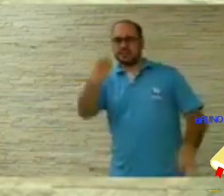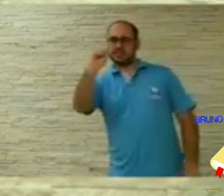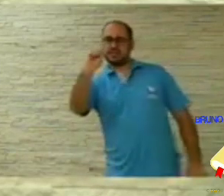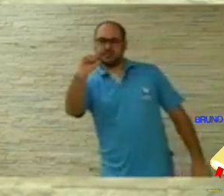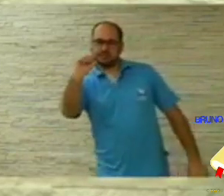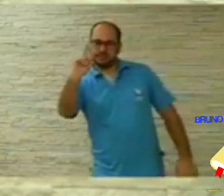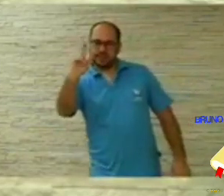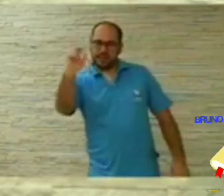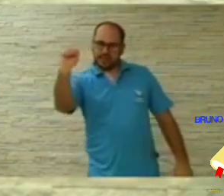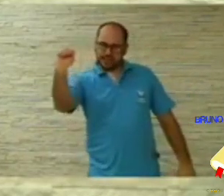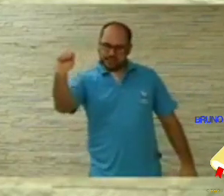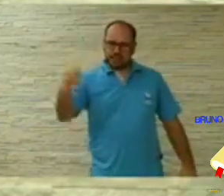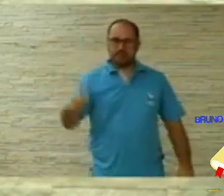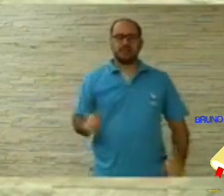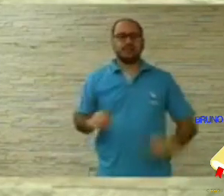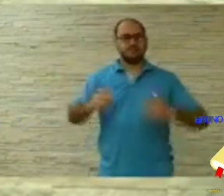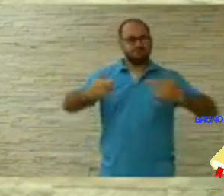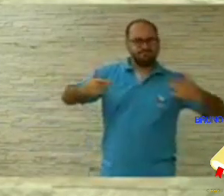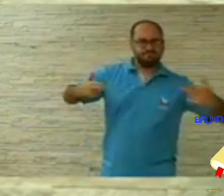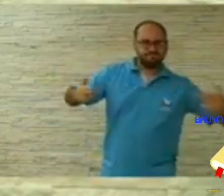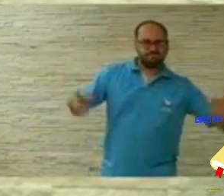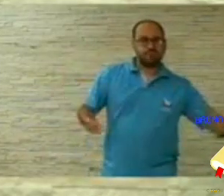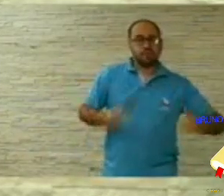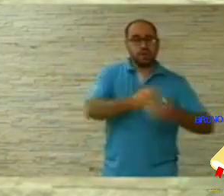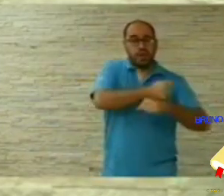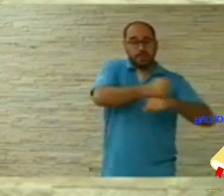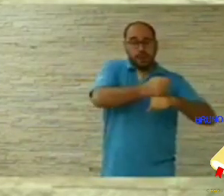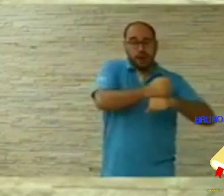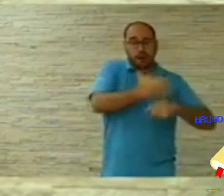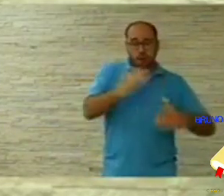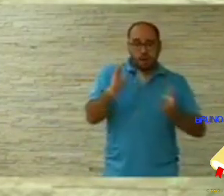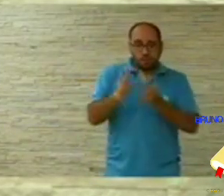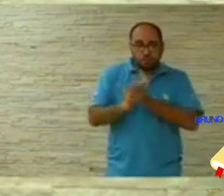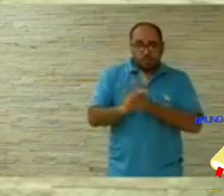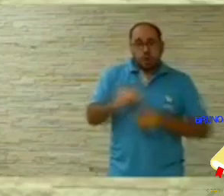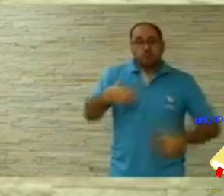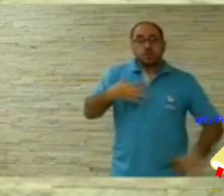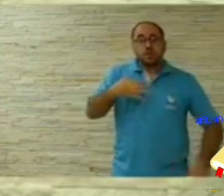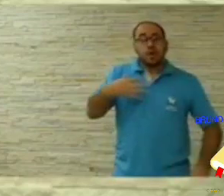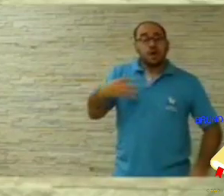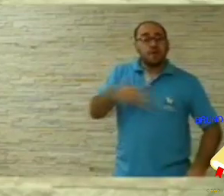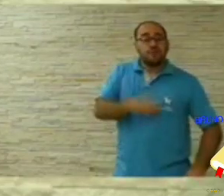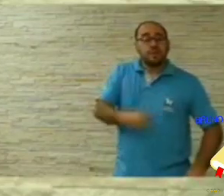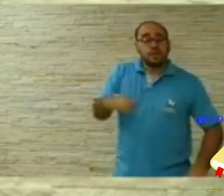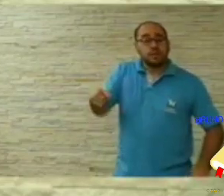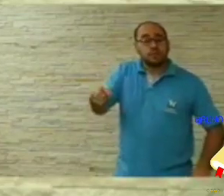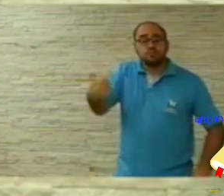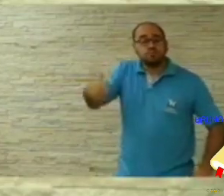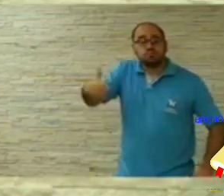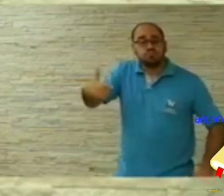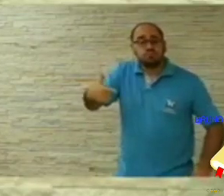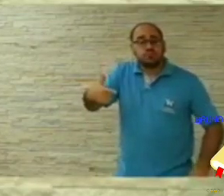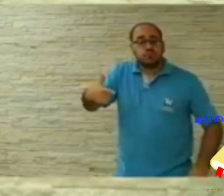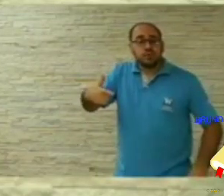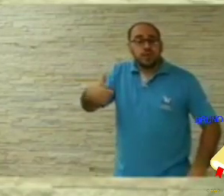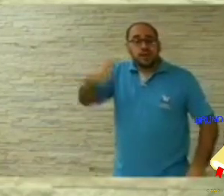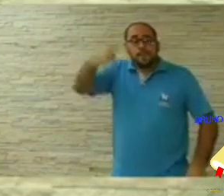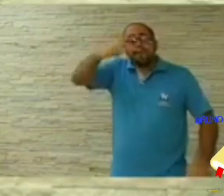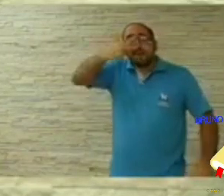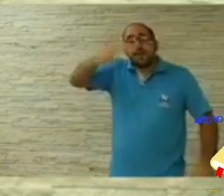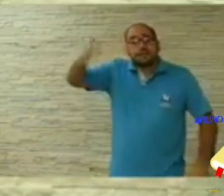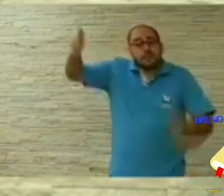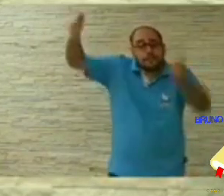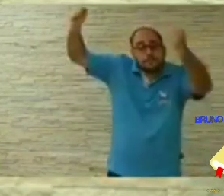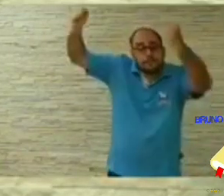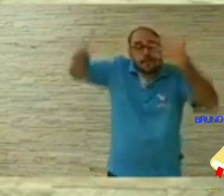que não eram bem vistas pela sociedade, elas mesmas se achavam não abençoadas por